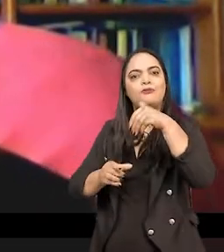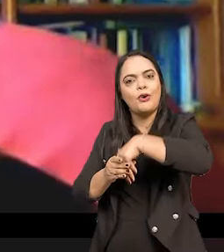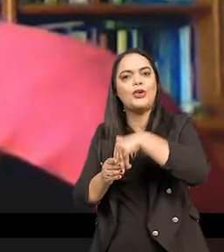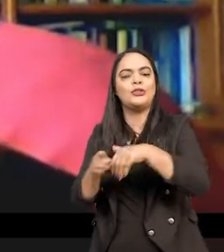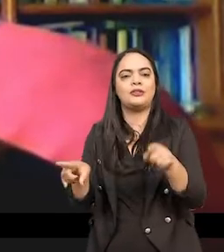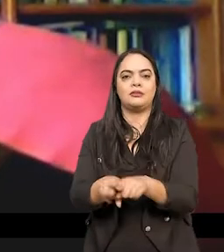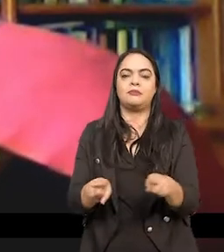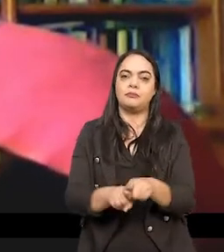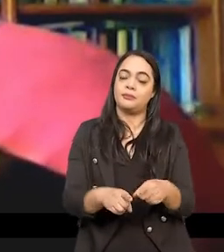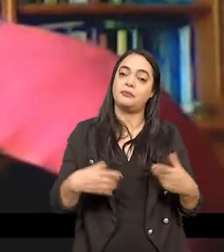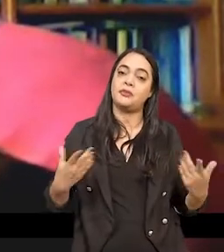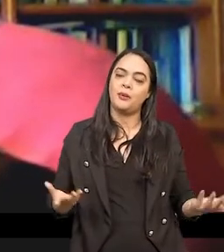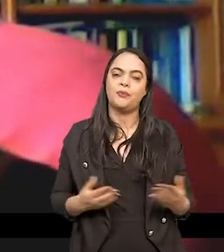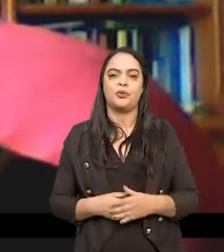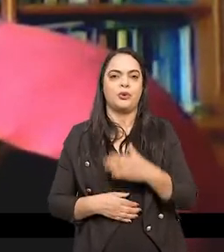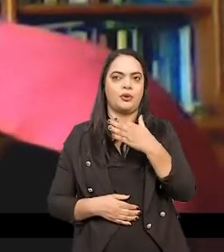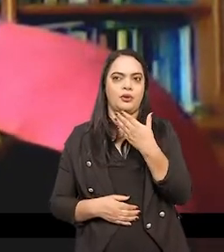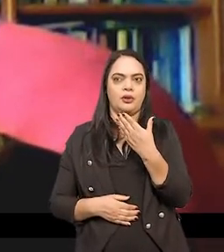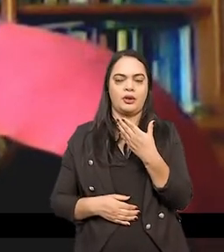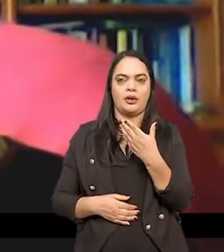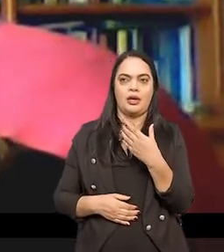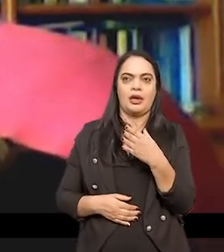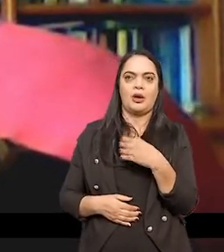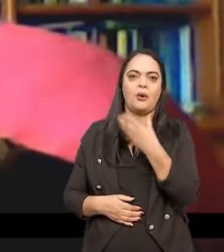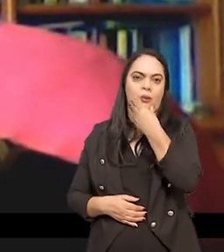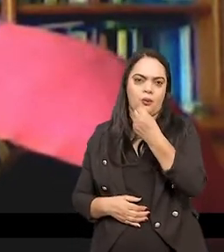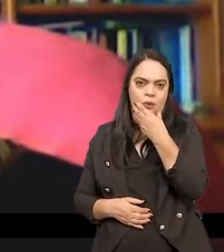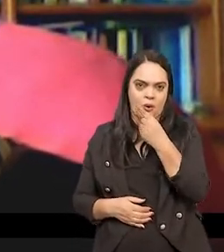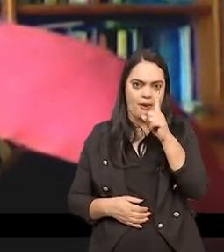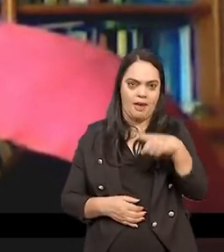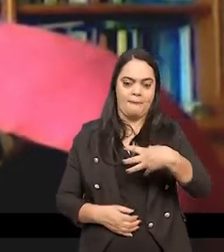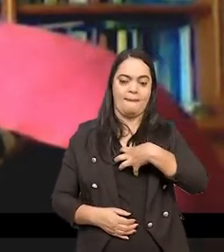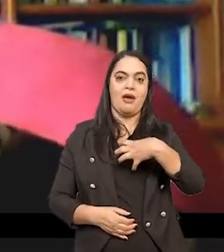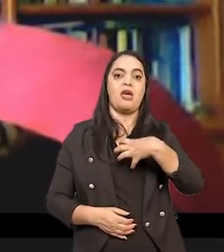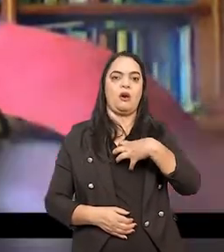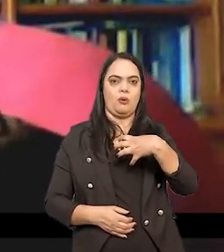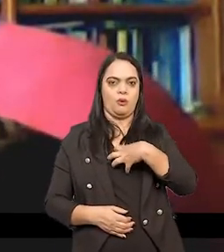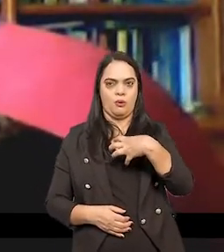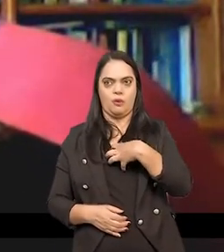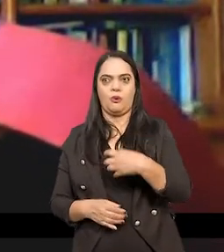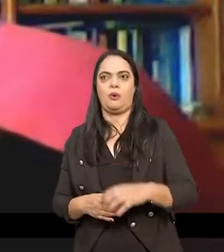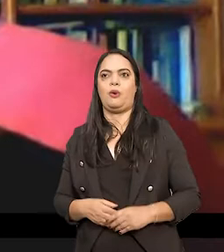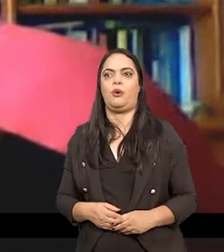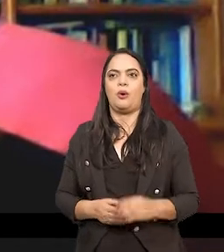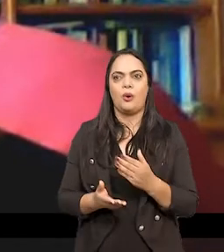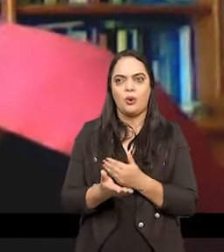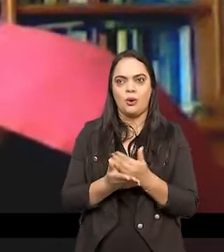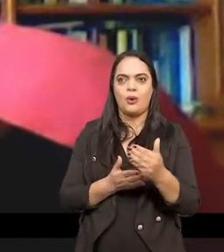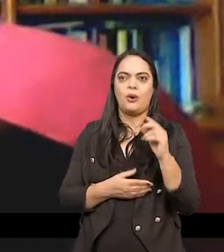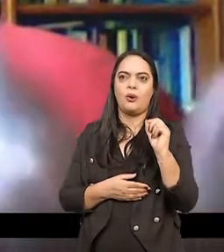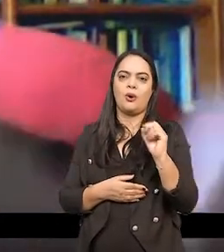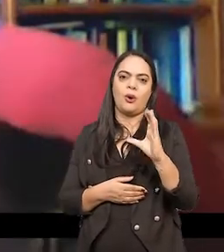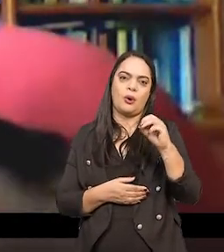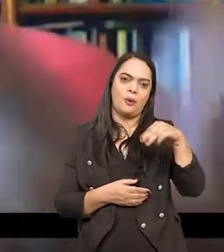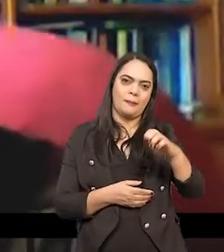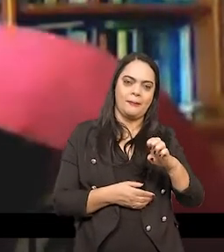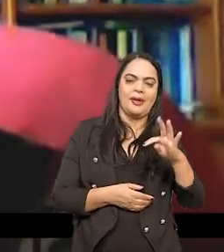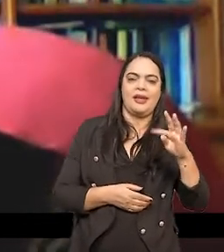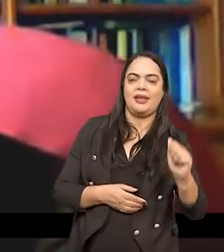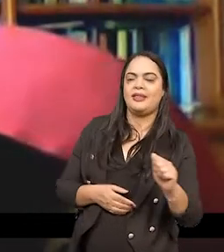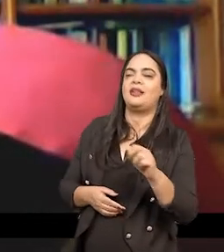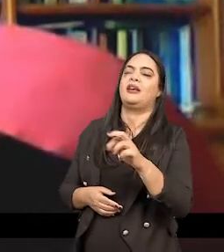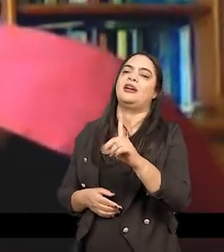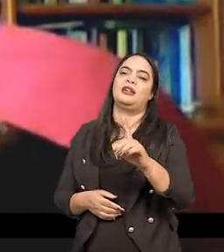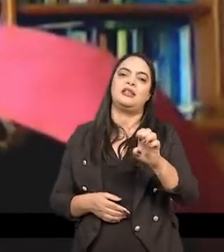Resumindo, o cara era da Bahia, ele é o pai da Condessa de Barral, que é mais famosa do que ele. Ele depois vem